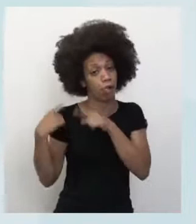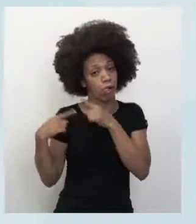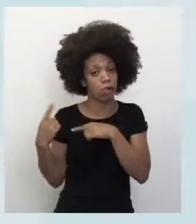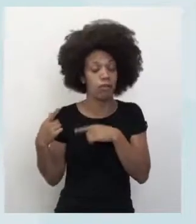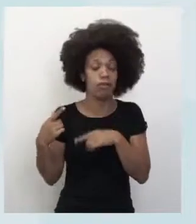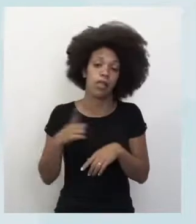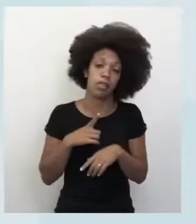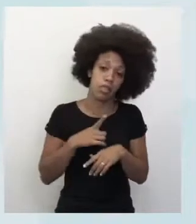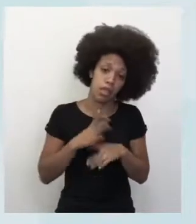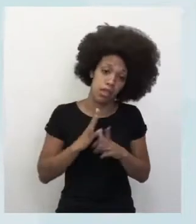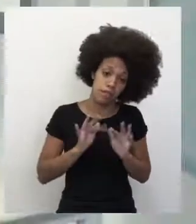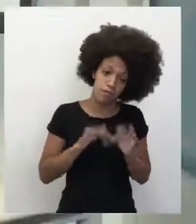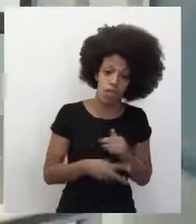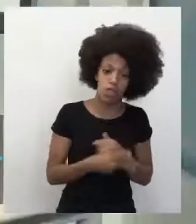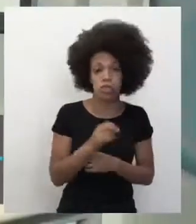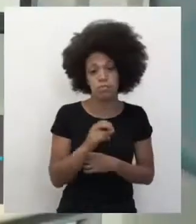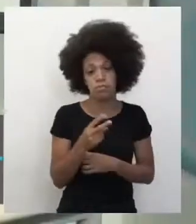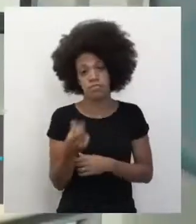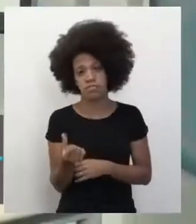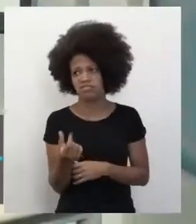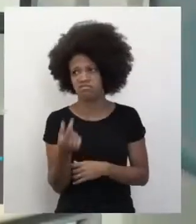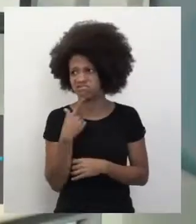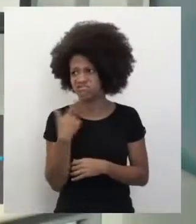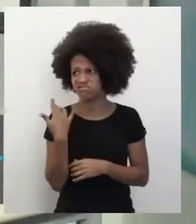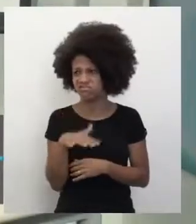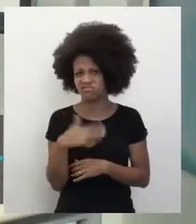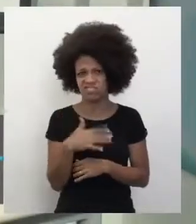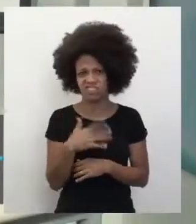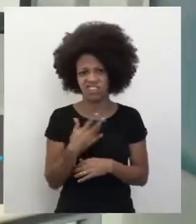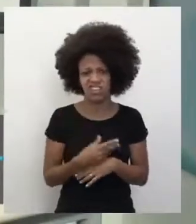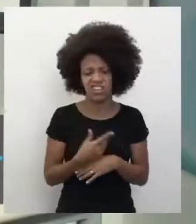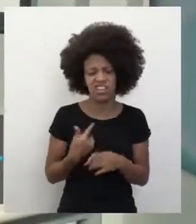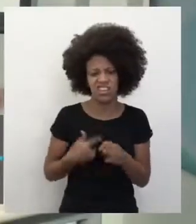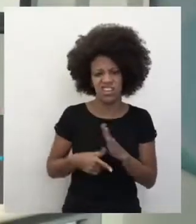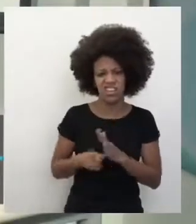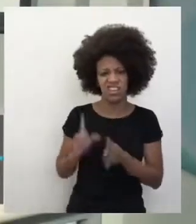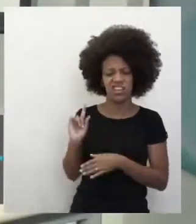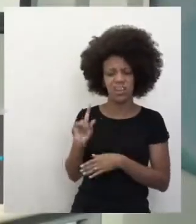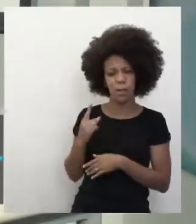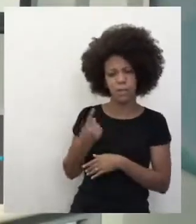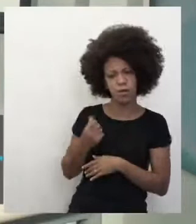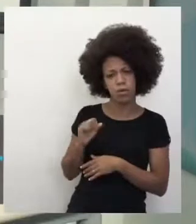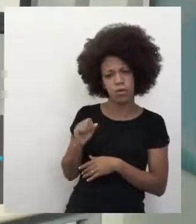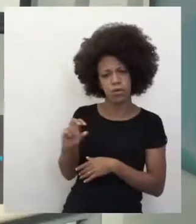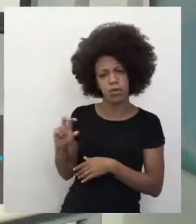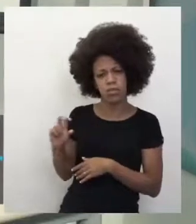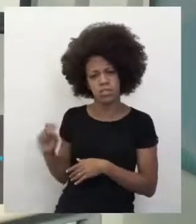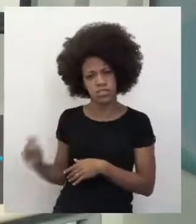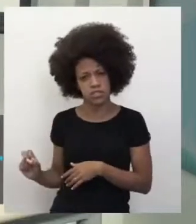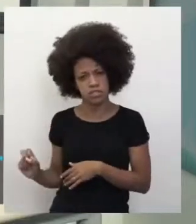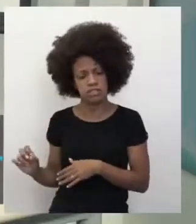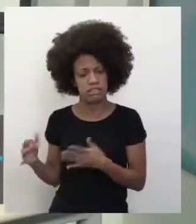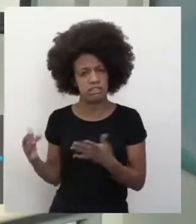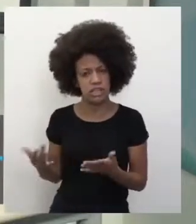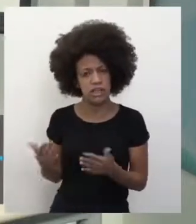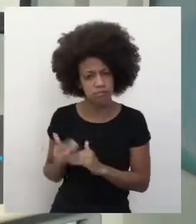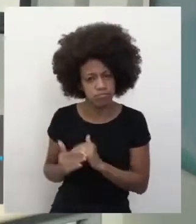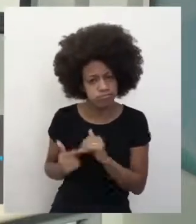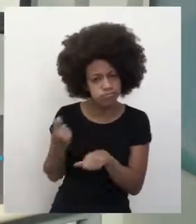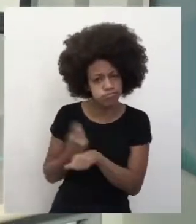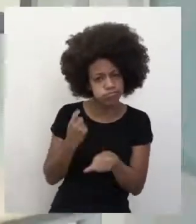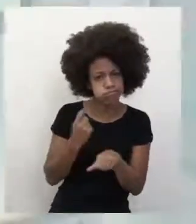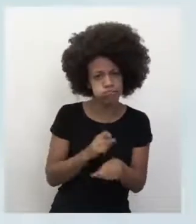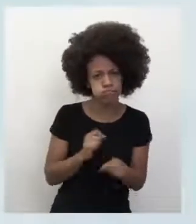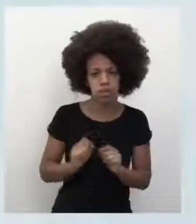para 2026. Já pensou, turma? Desde 1800 construindo. Trouxe umas imagens